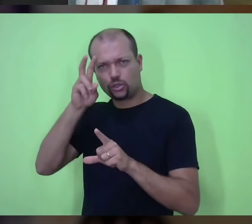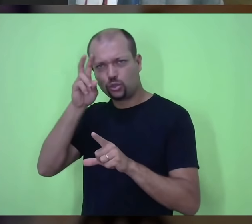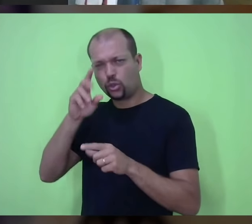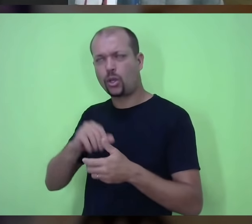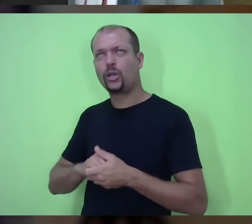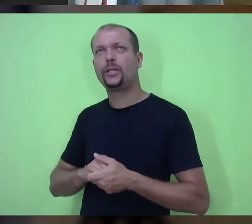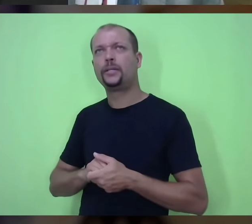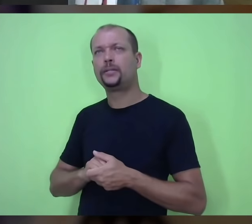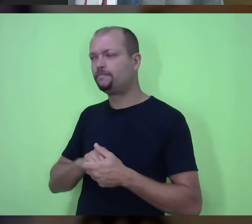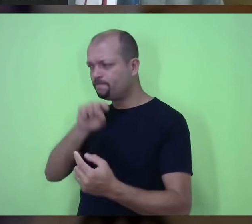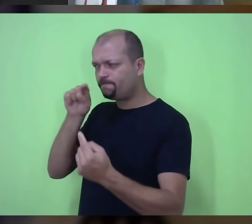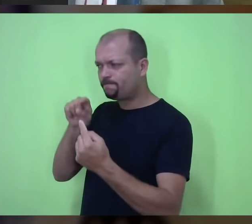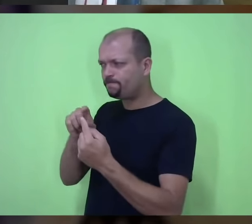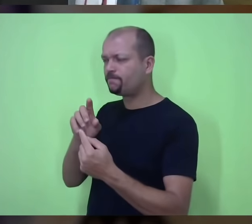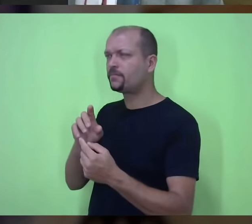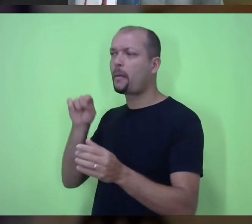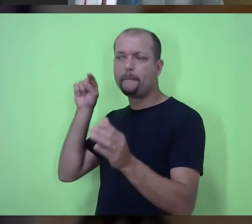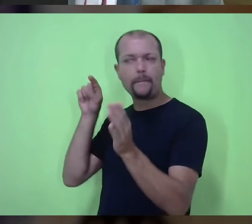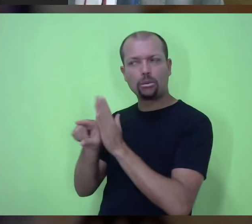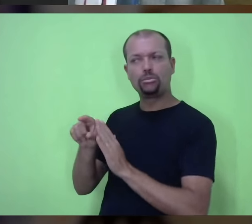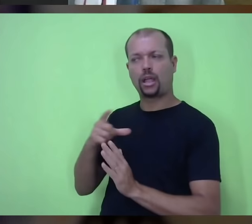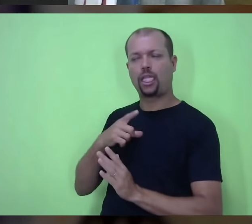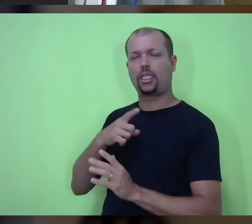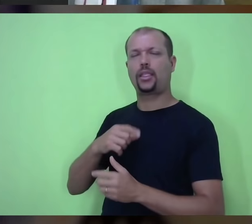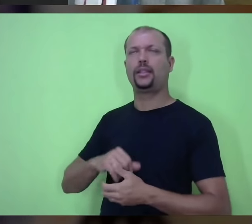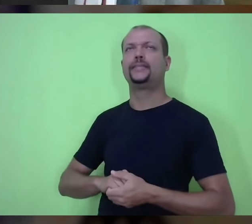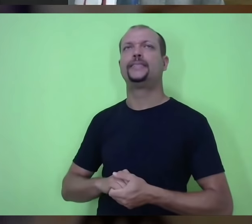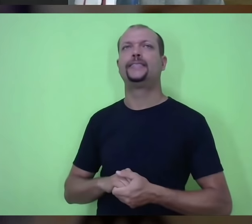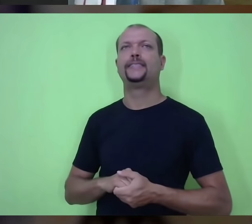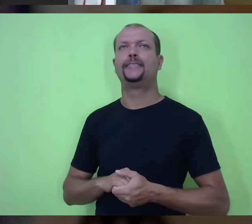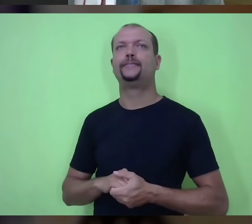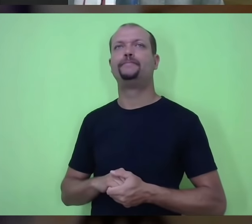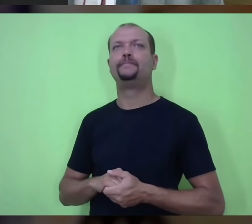queria focar numa pergunta para você aqui.